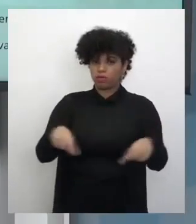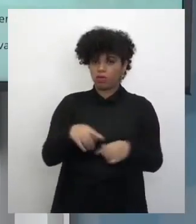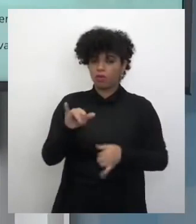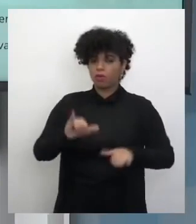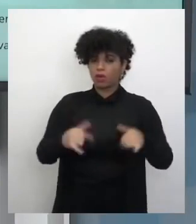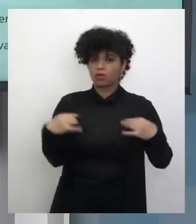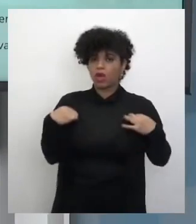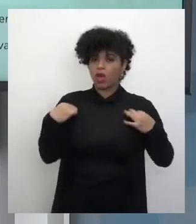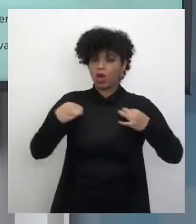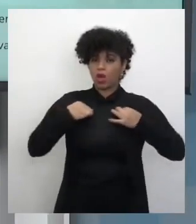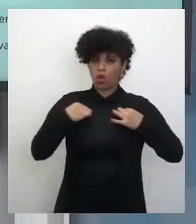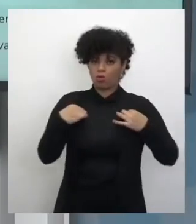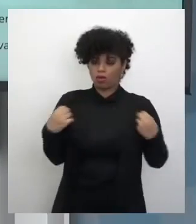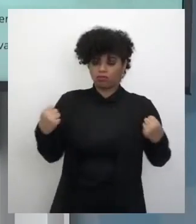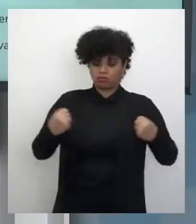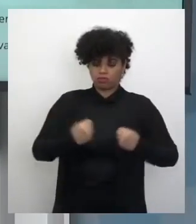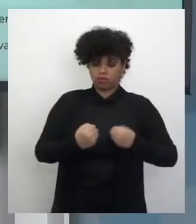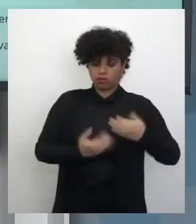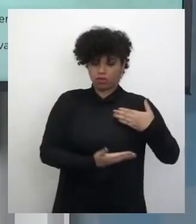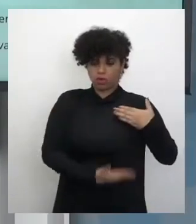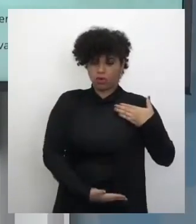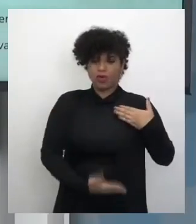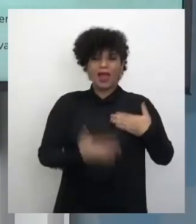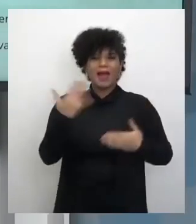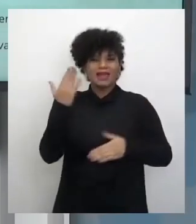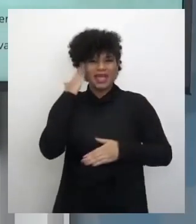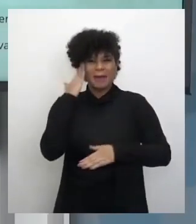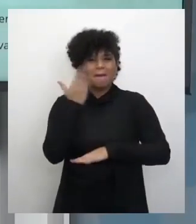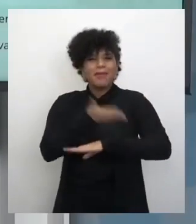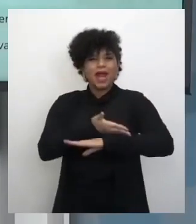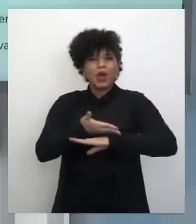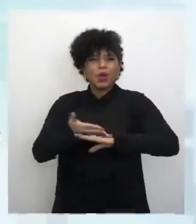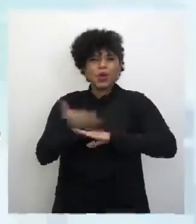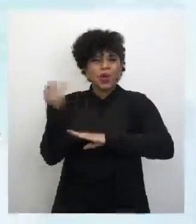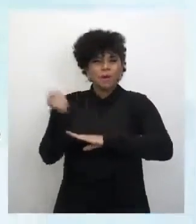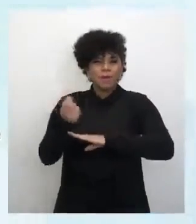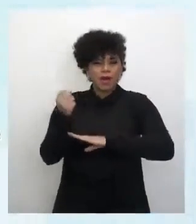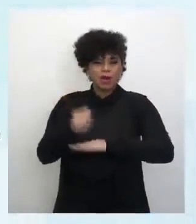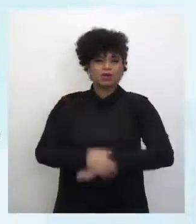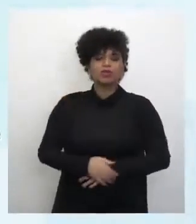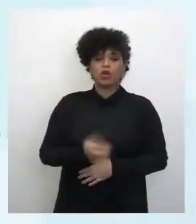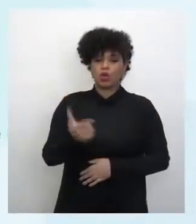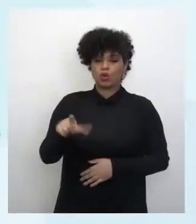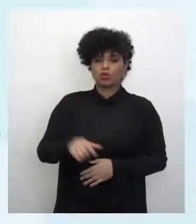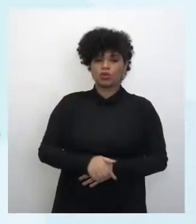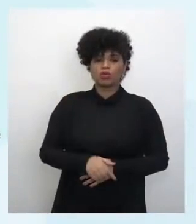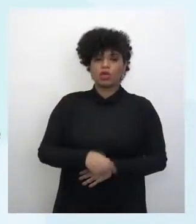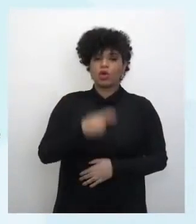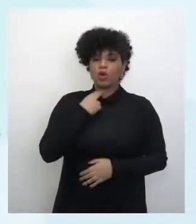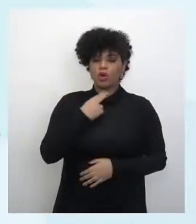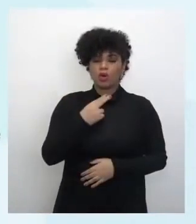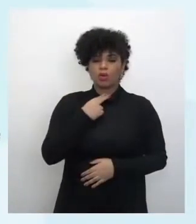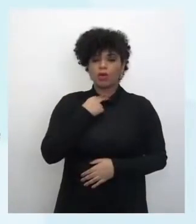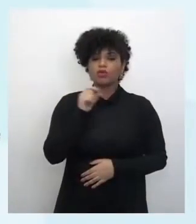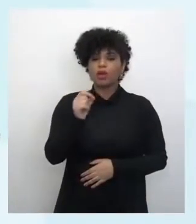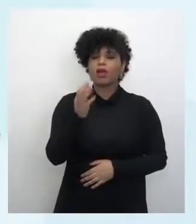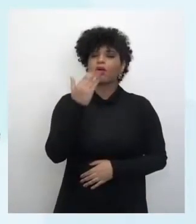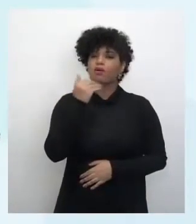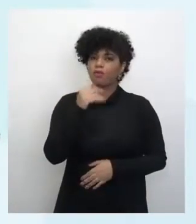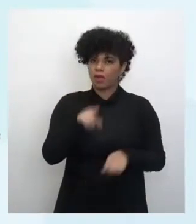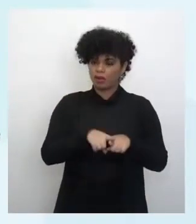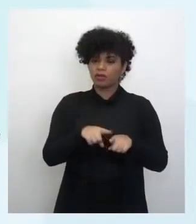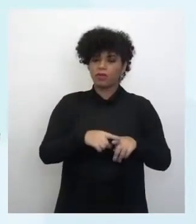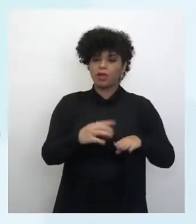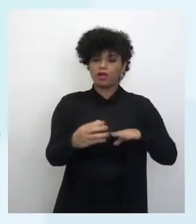jaleco. Mas todos eles você tem que usar o jaleco. Não comer, né? Ali eu pulei, usar vestimenta e calçado